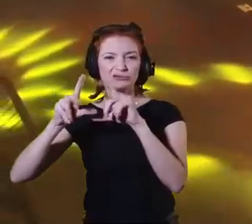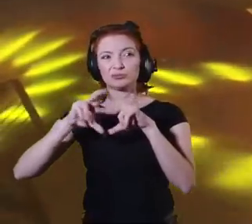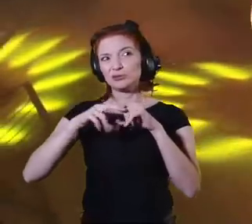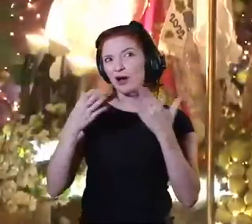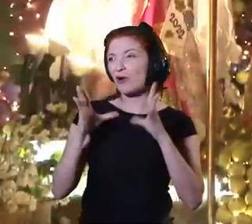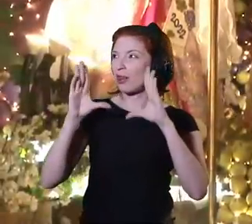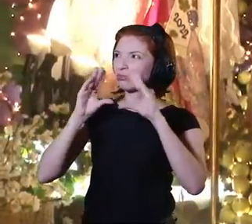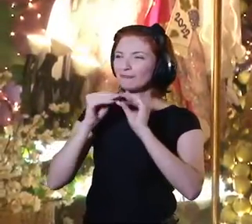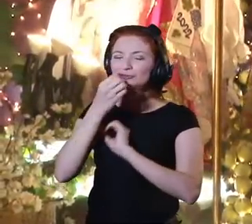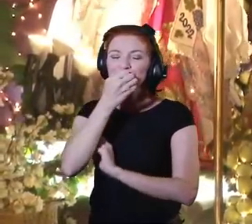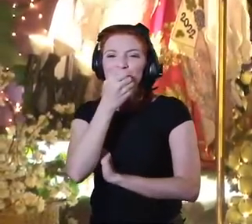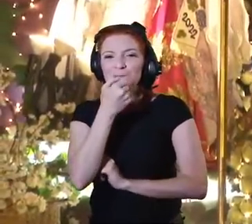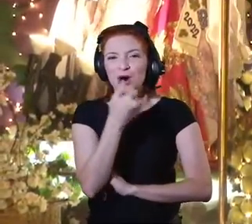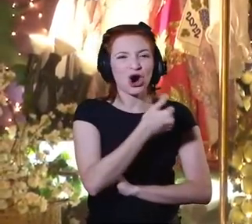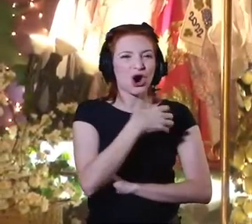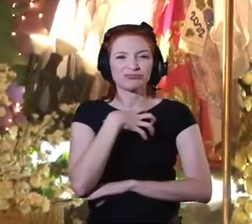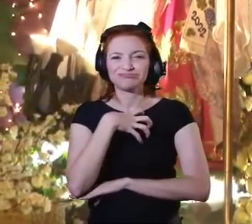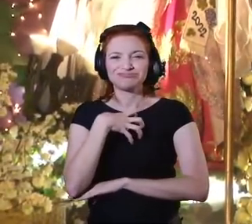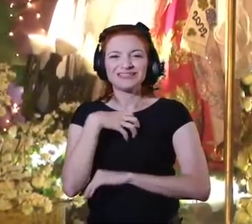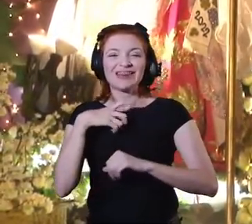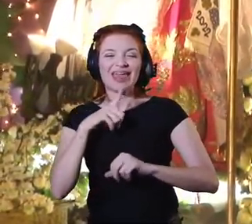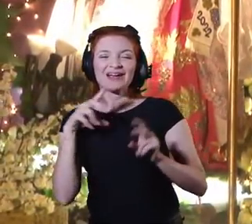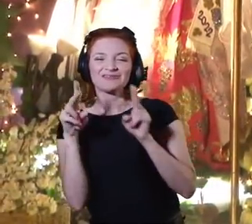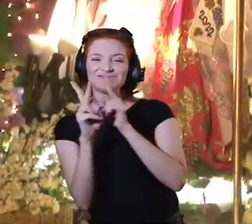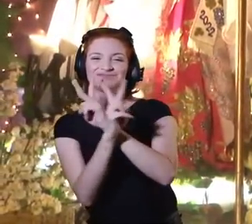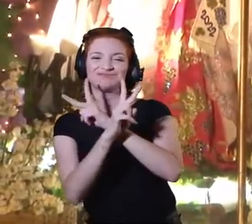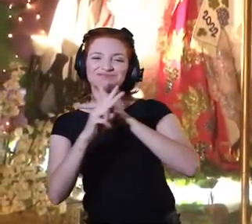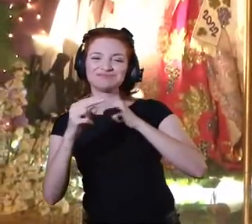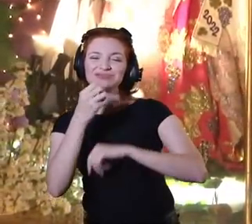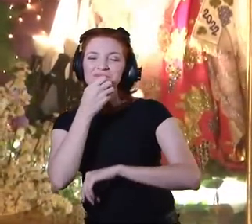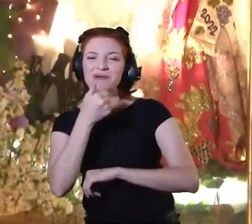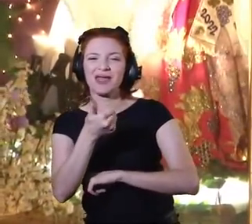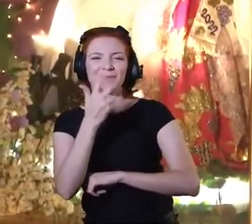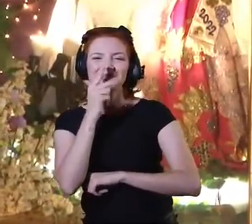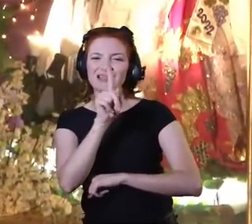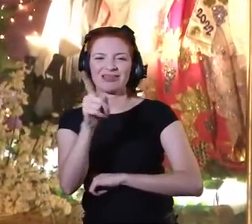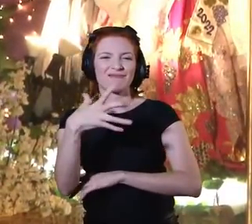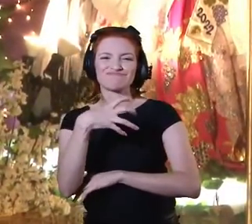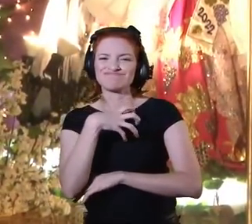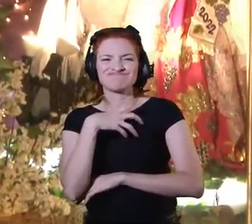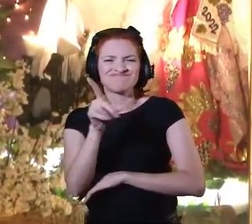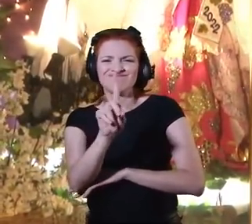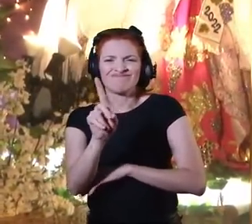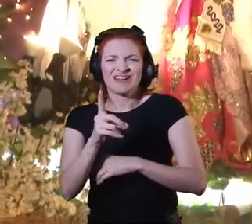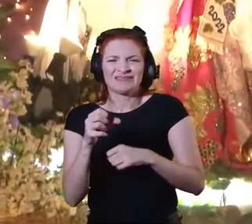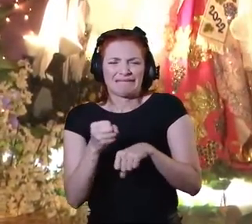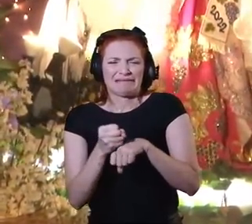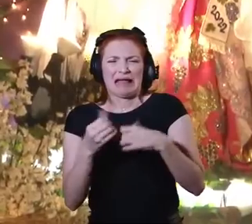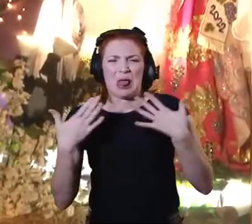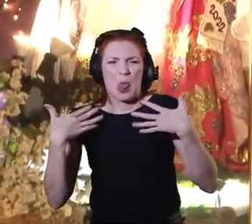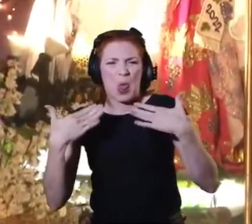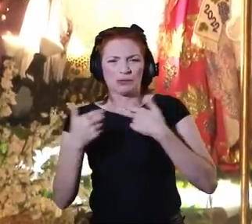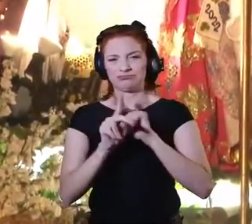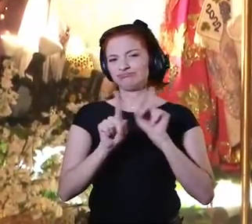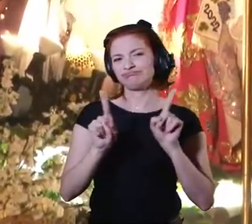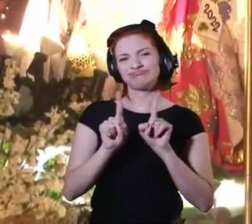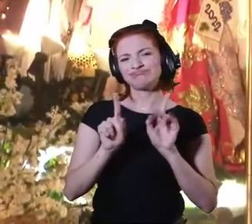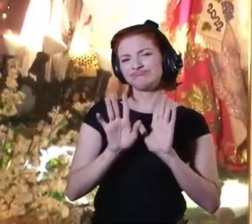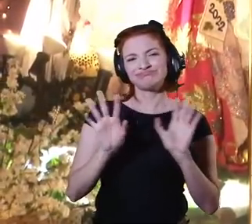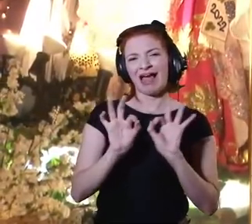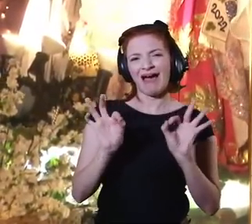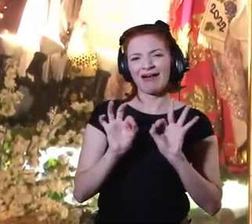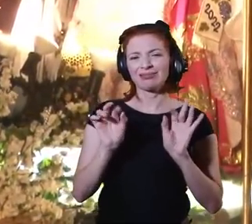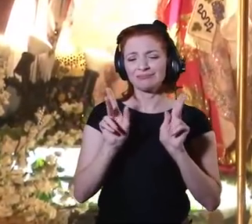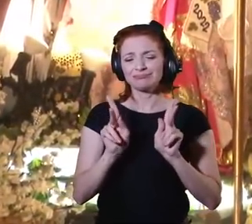está muito agradável, Thales. Tem uma brisa que não permite que o calor seja desconfortável. Então o pessoal está aproveitando bastante.